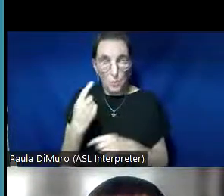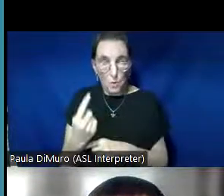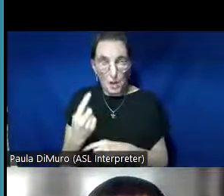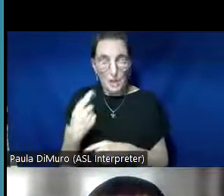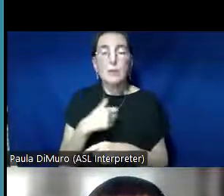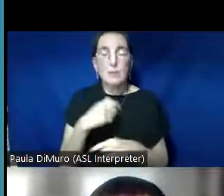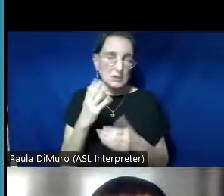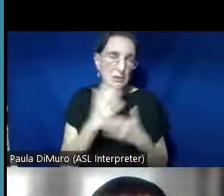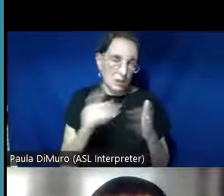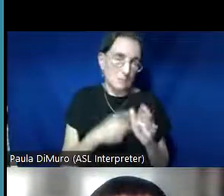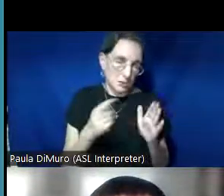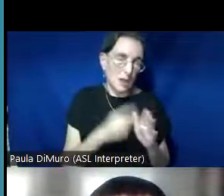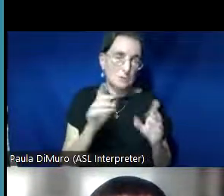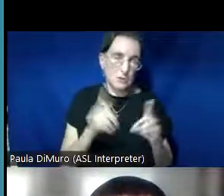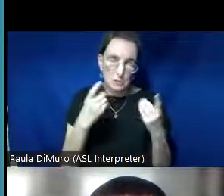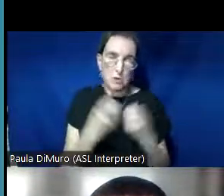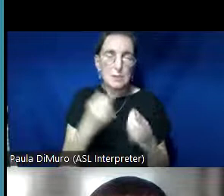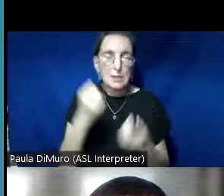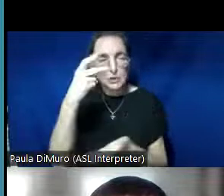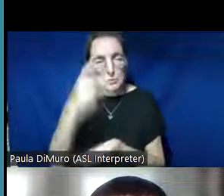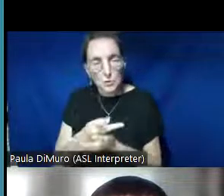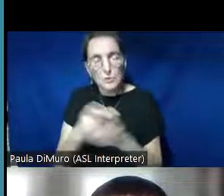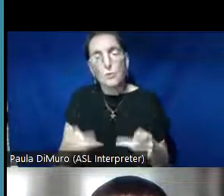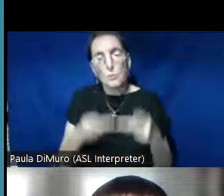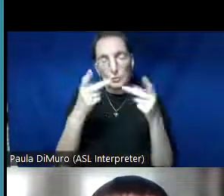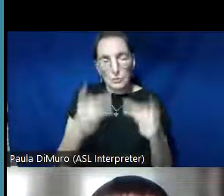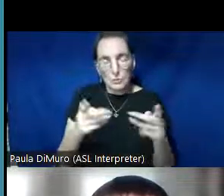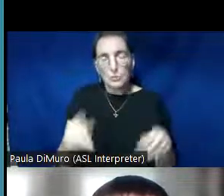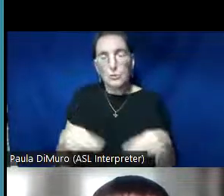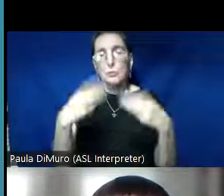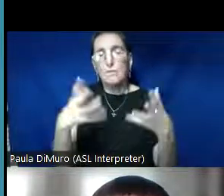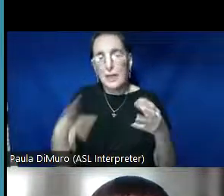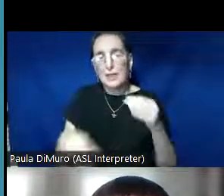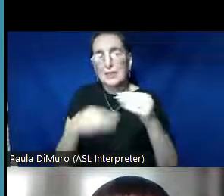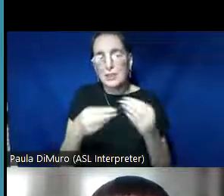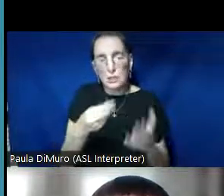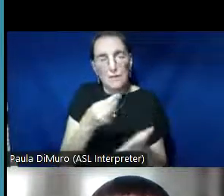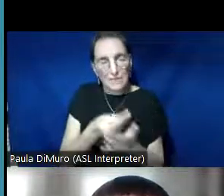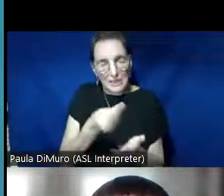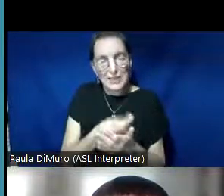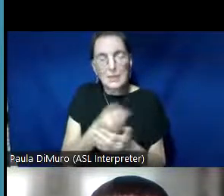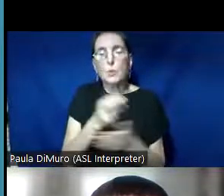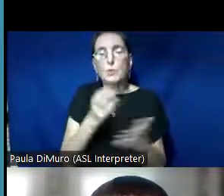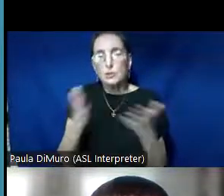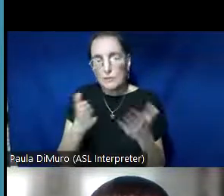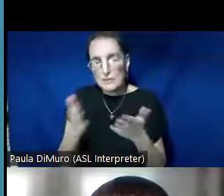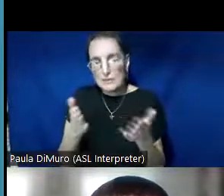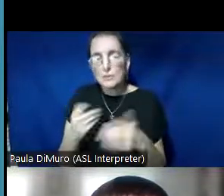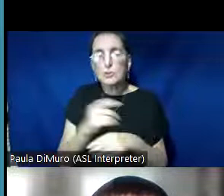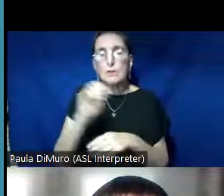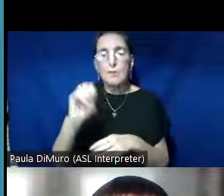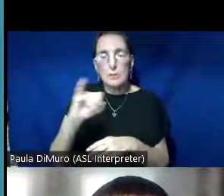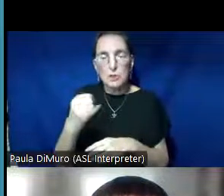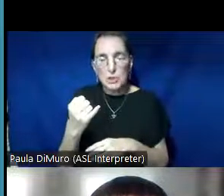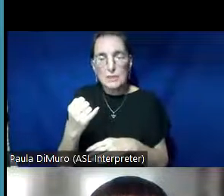uma municipalidade ou município, aprovar propósitos para providenciar